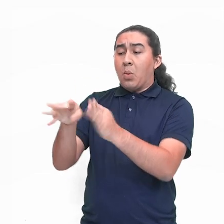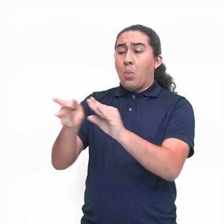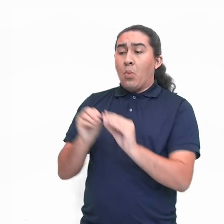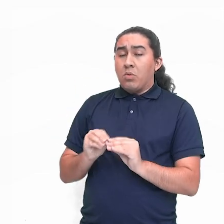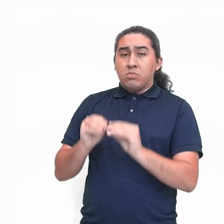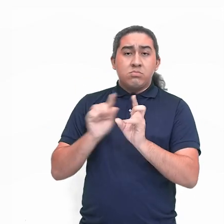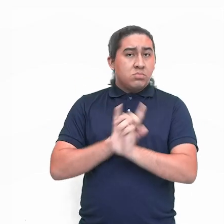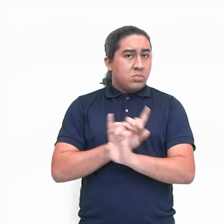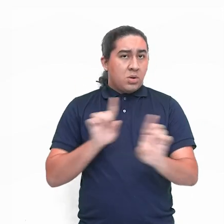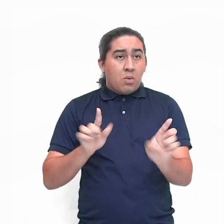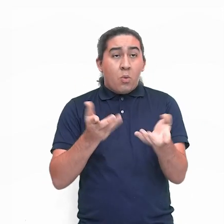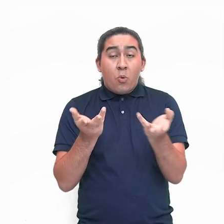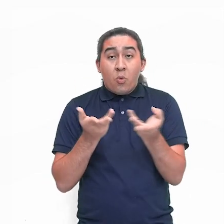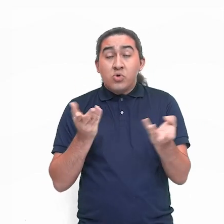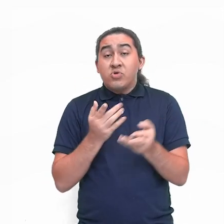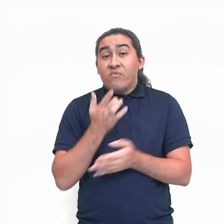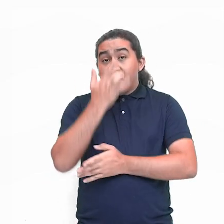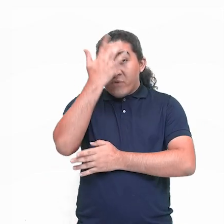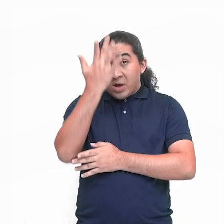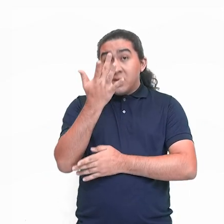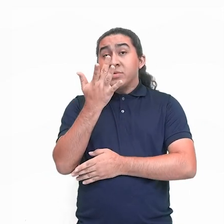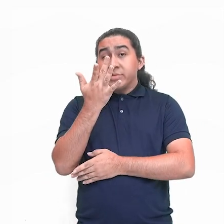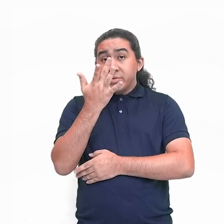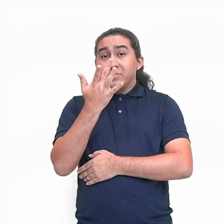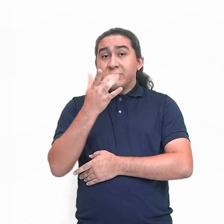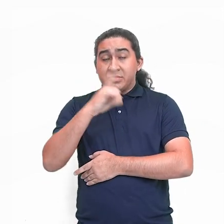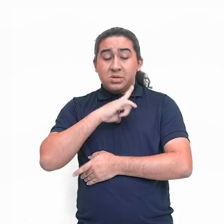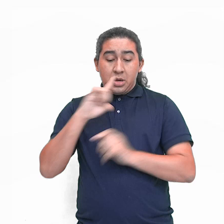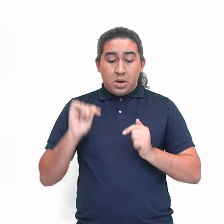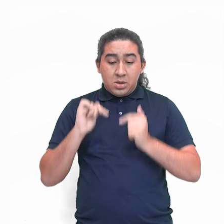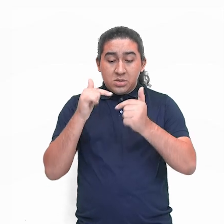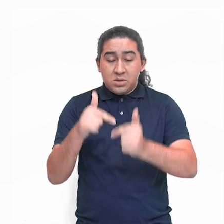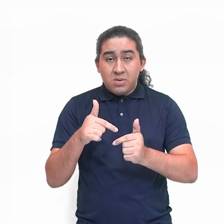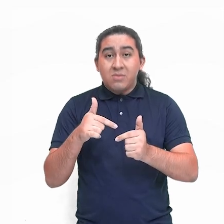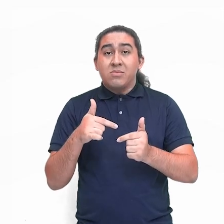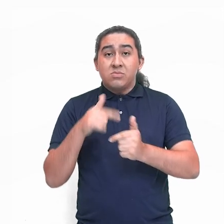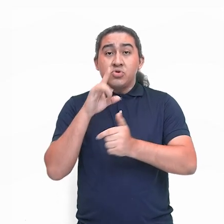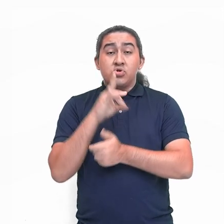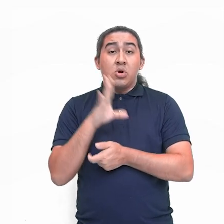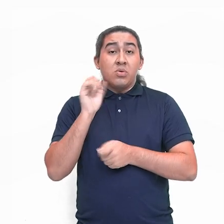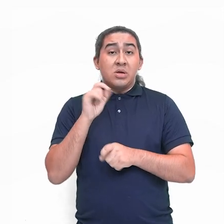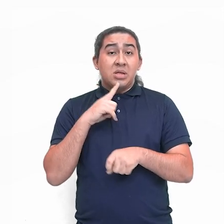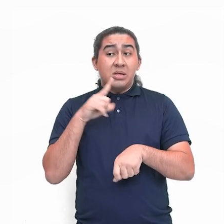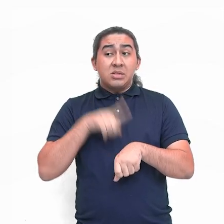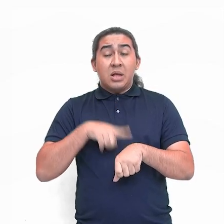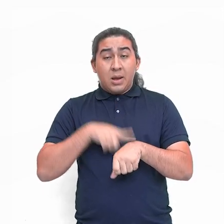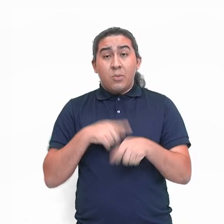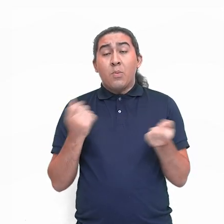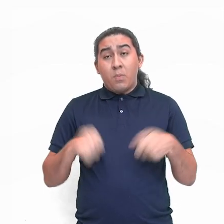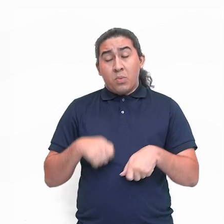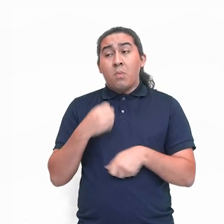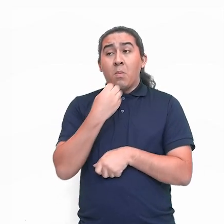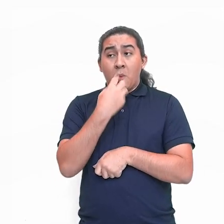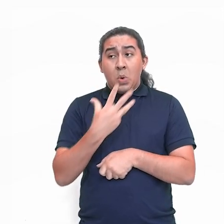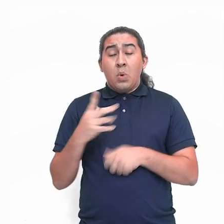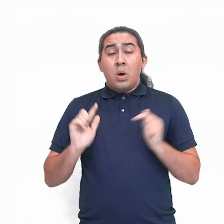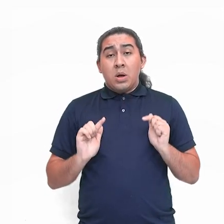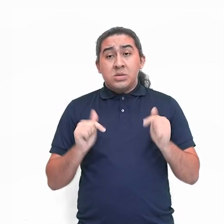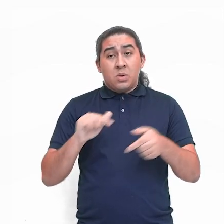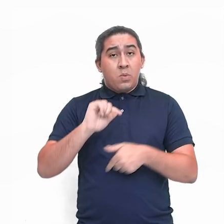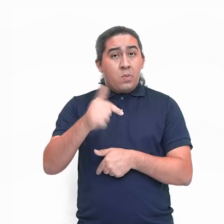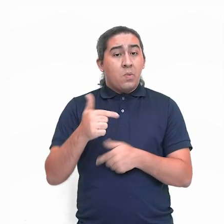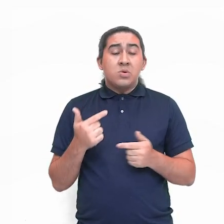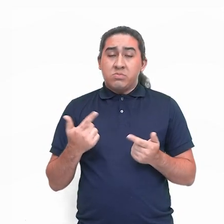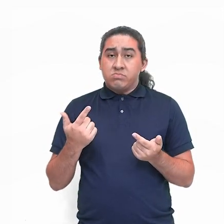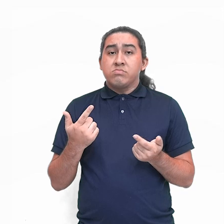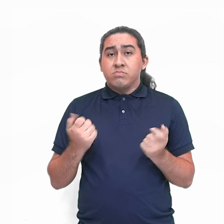uma facilidade maior de executar essas tarefas, né, fazendo com que sobre mais tempo para executar outras ações.